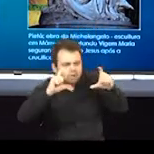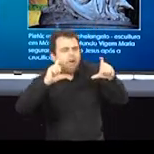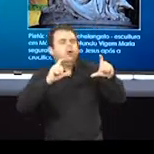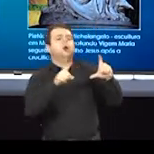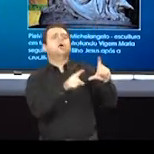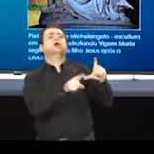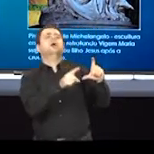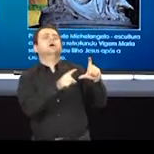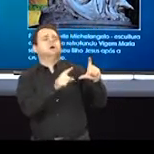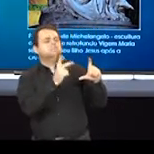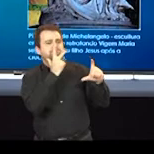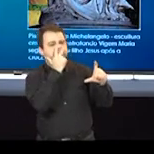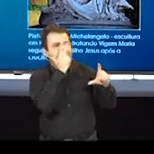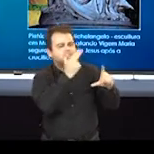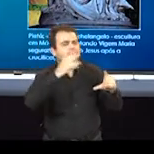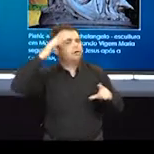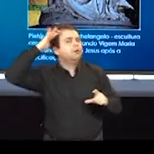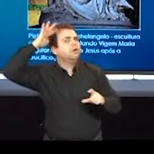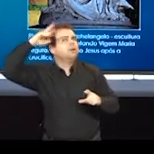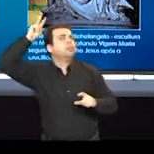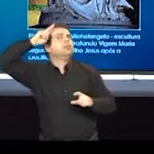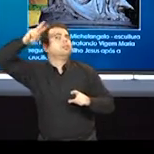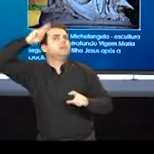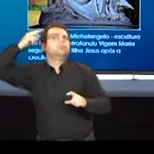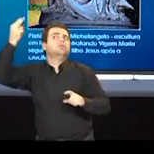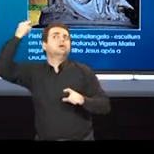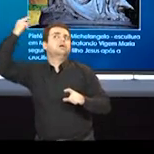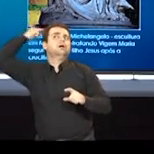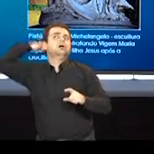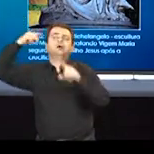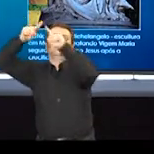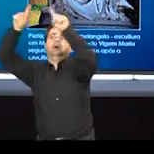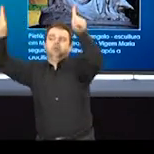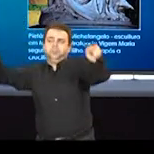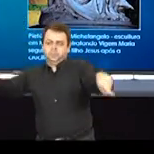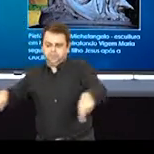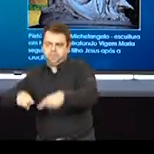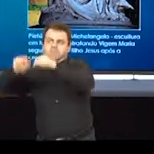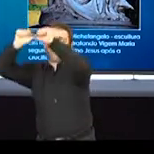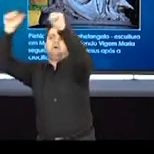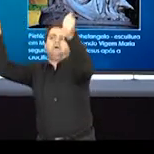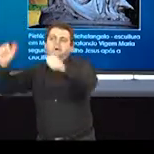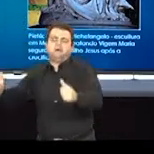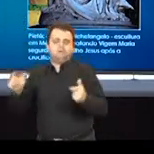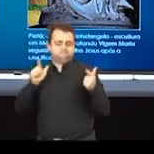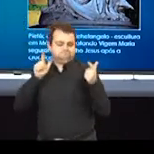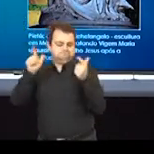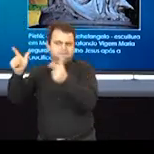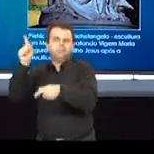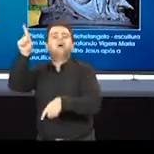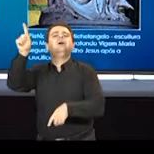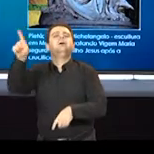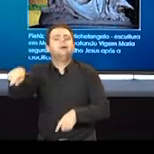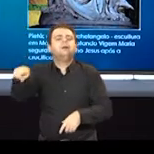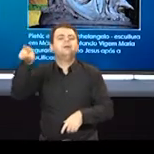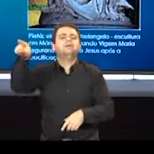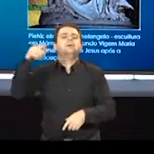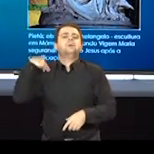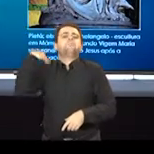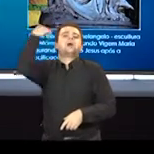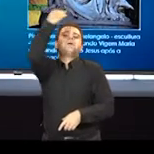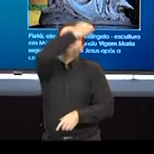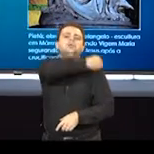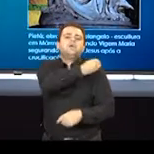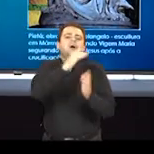relação, ele não tentou fazer uma reprodução da Pietà, que foi uma obra muito conhecida, retratando a Virgem Maria segurando o seu filho